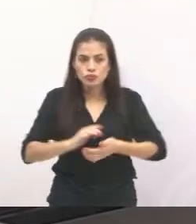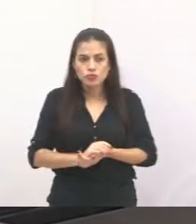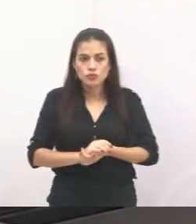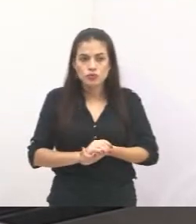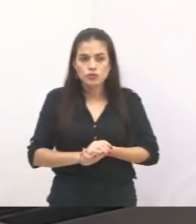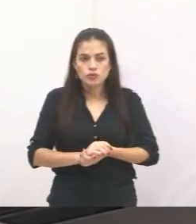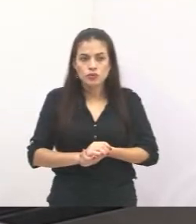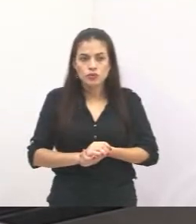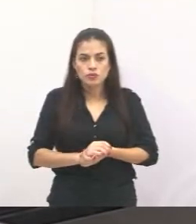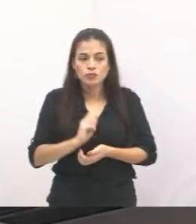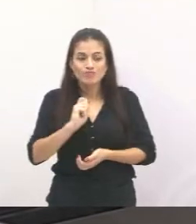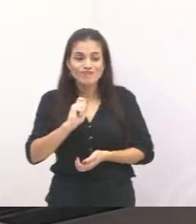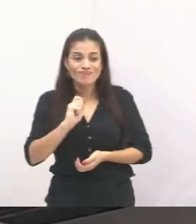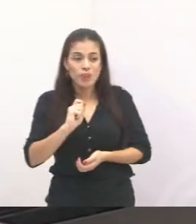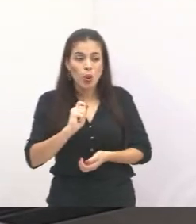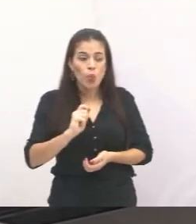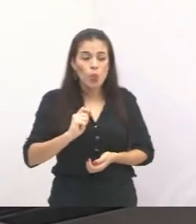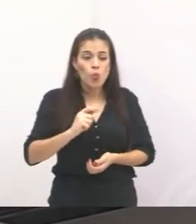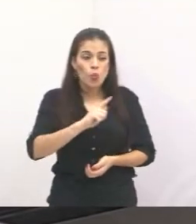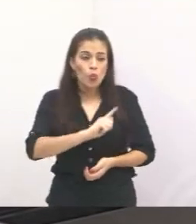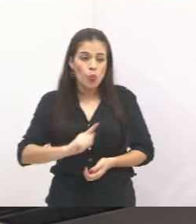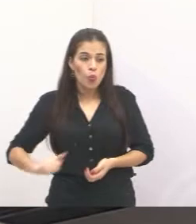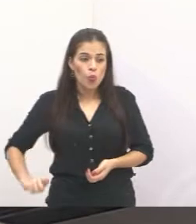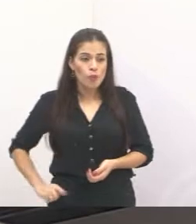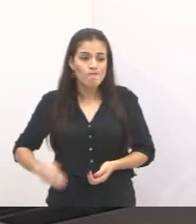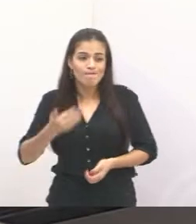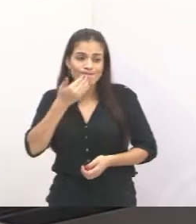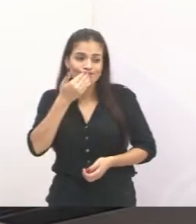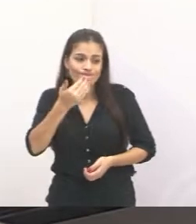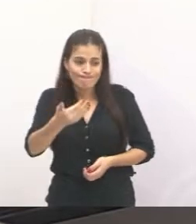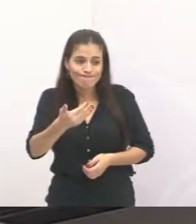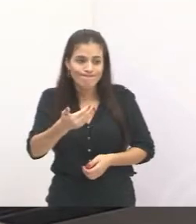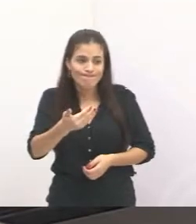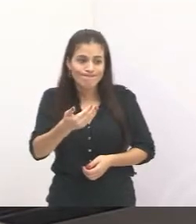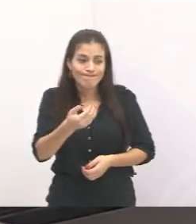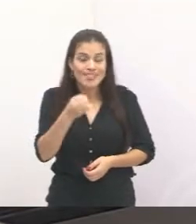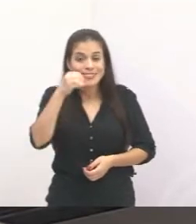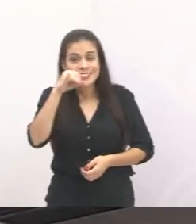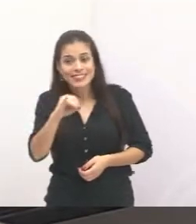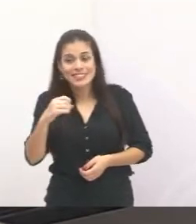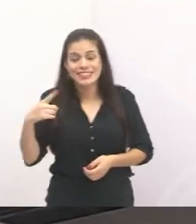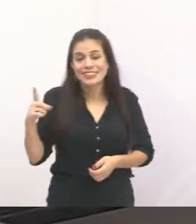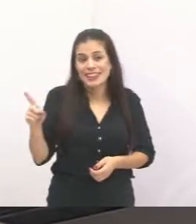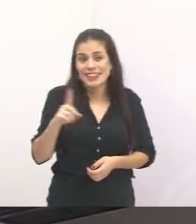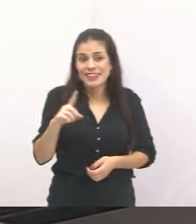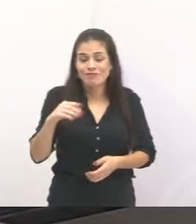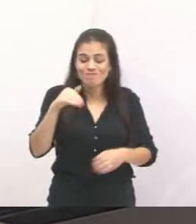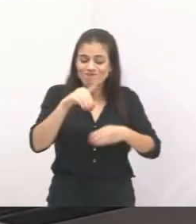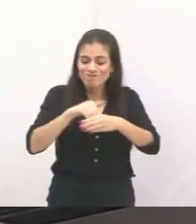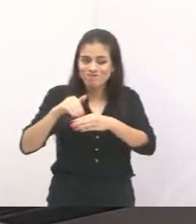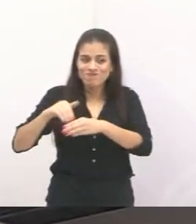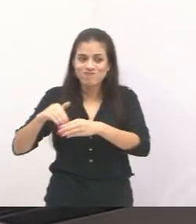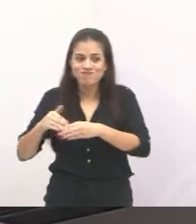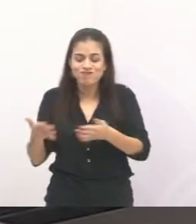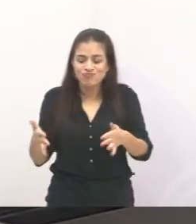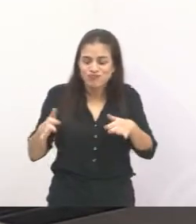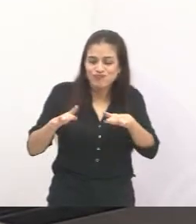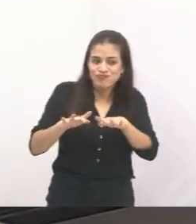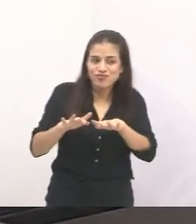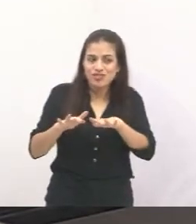federal. Pois, se nós não votarmos e não adequarmos as questões do